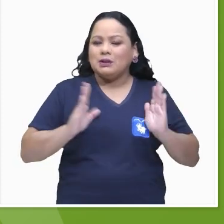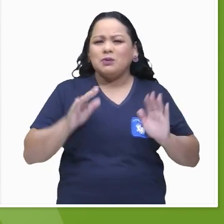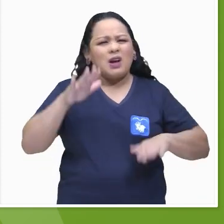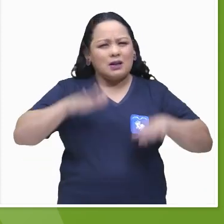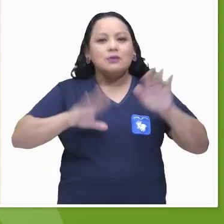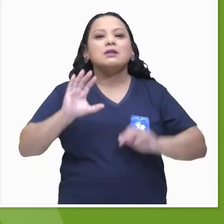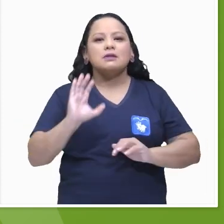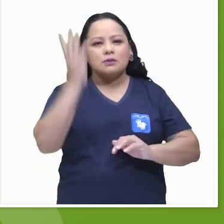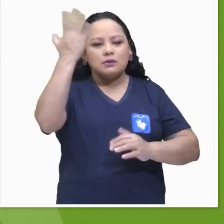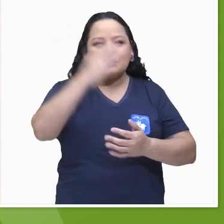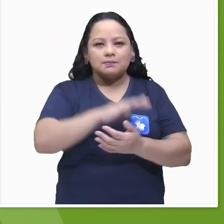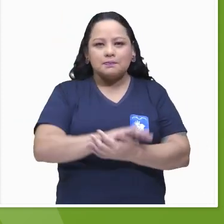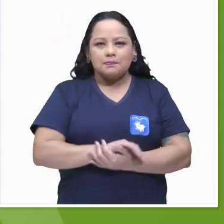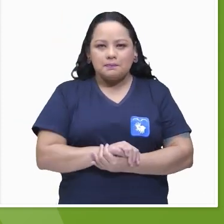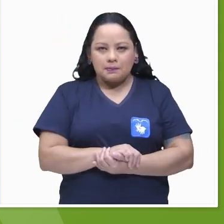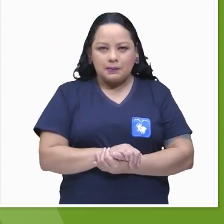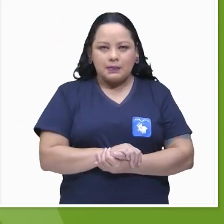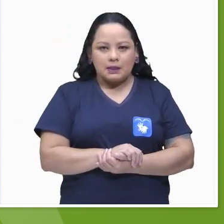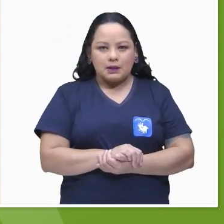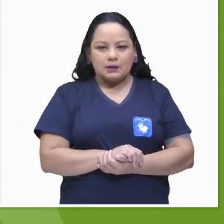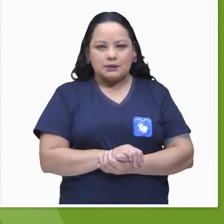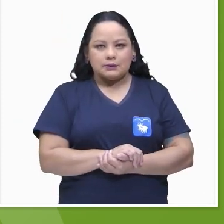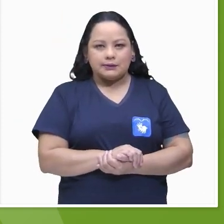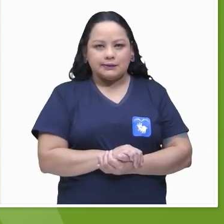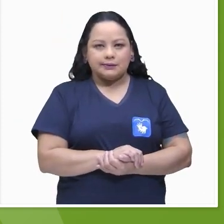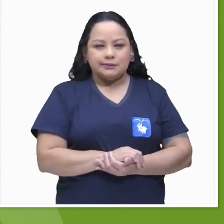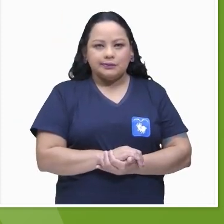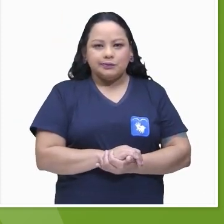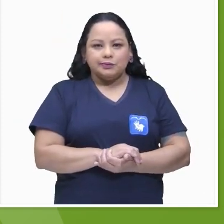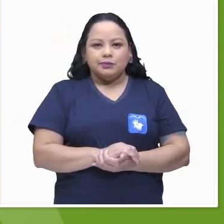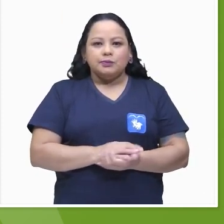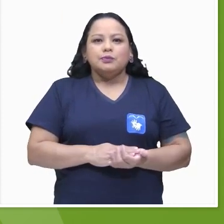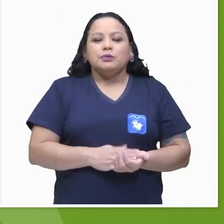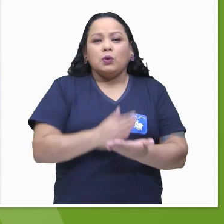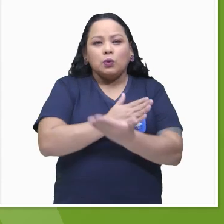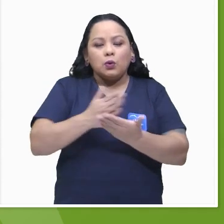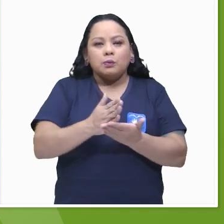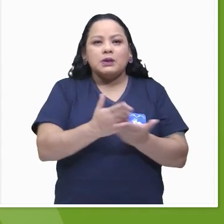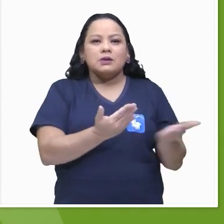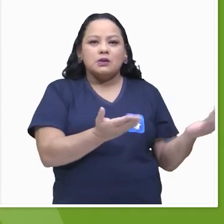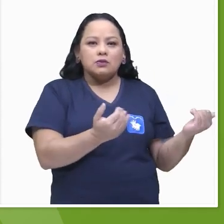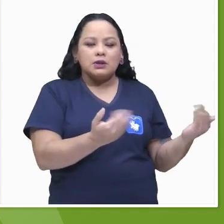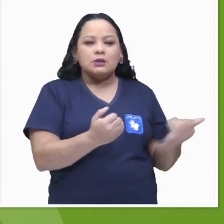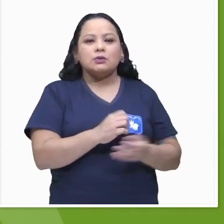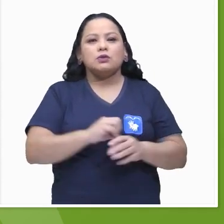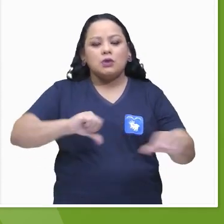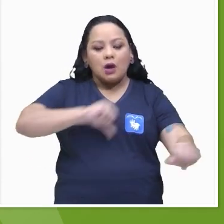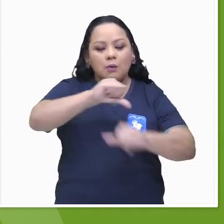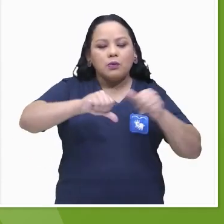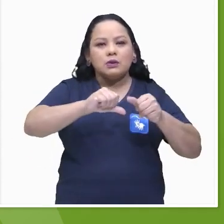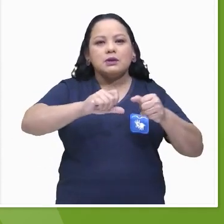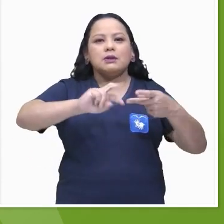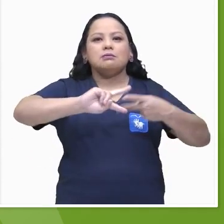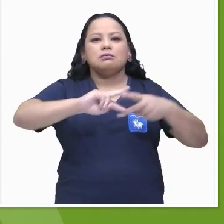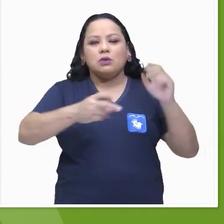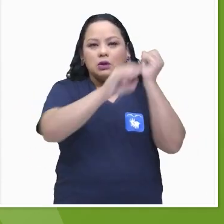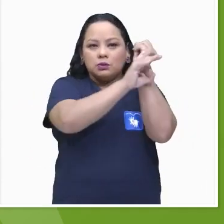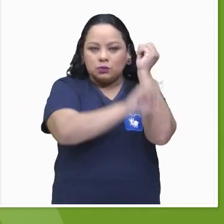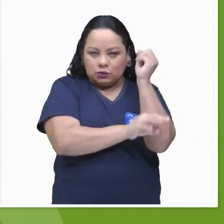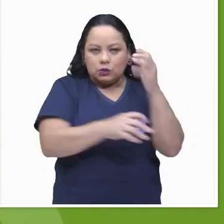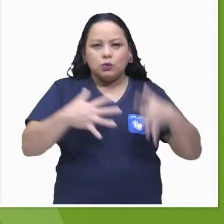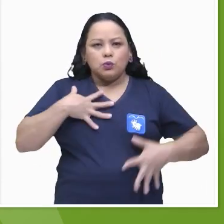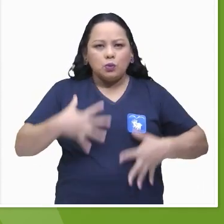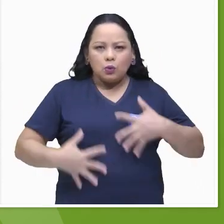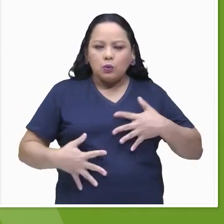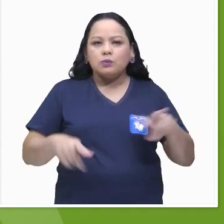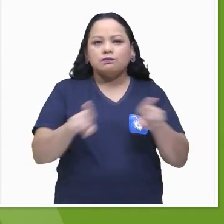tá? Então, voltando para cá, a puberdade é esse período que ocorrem as mudanças biológicas e